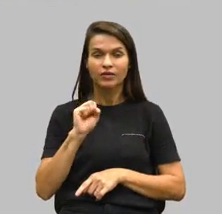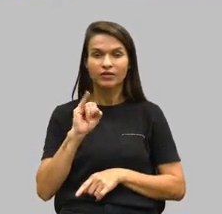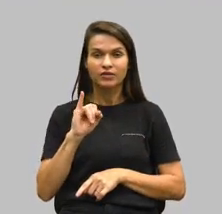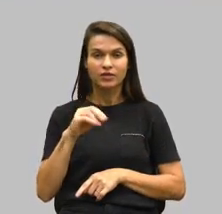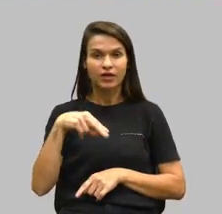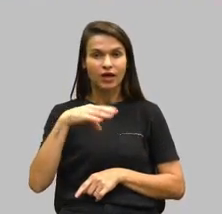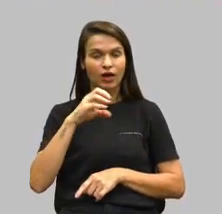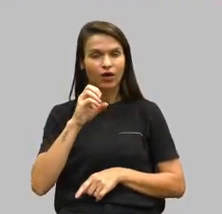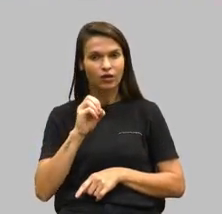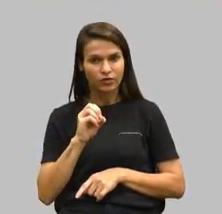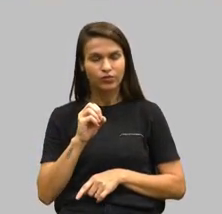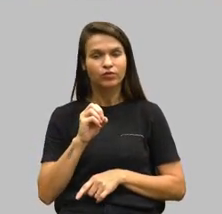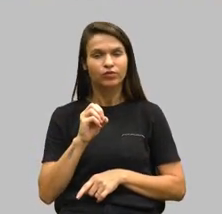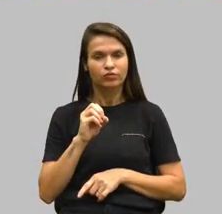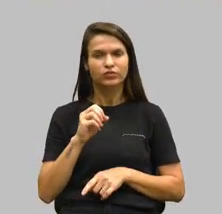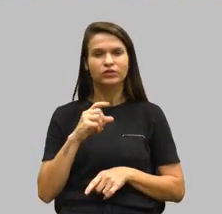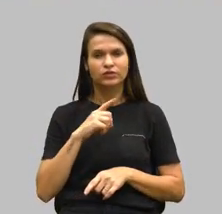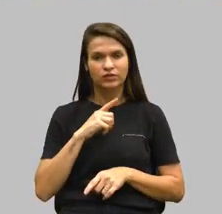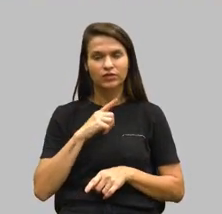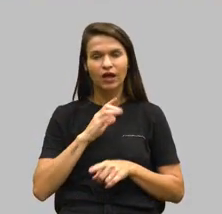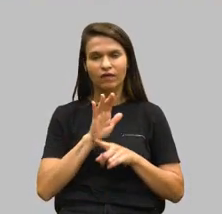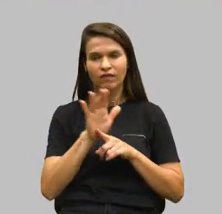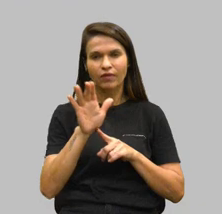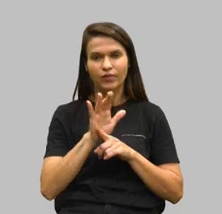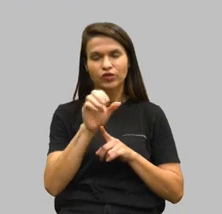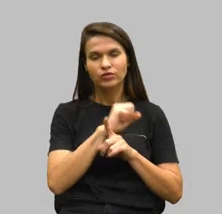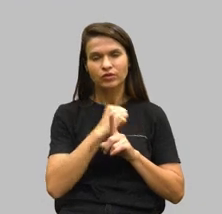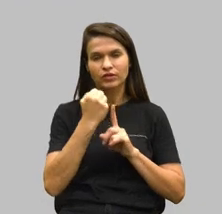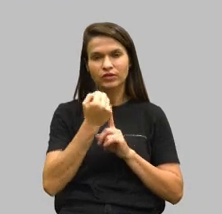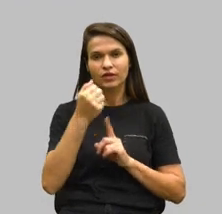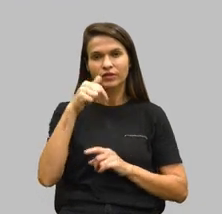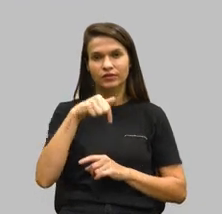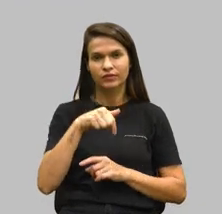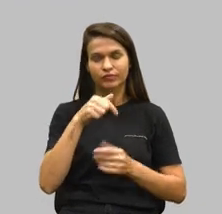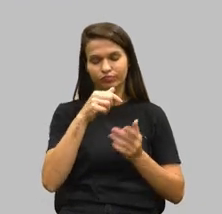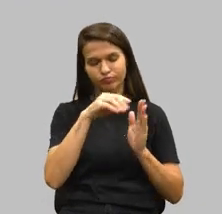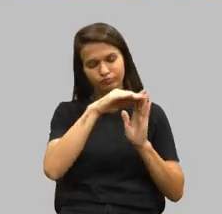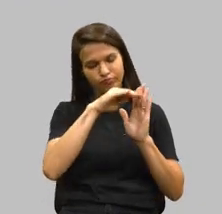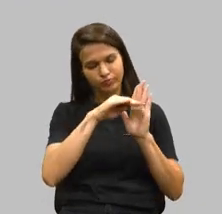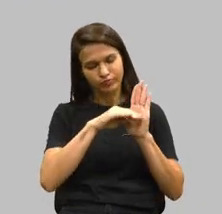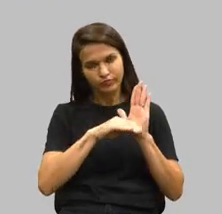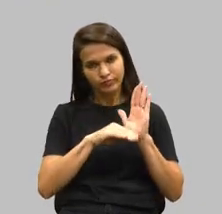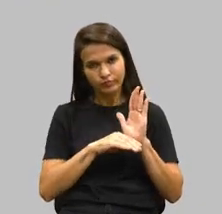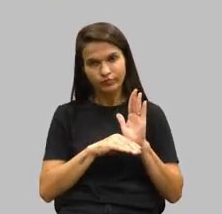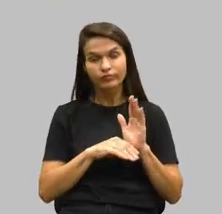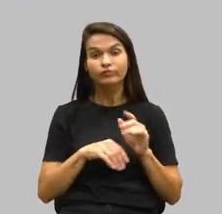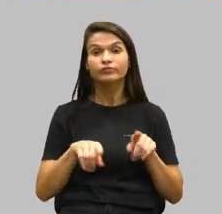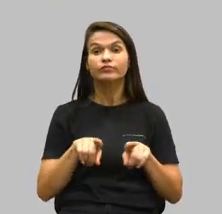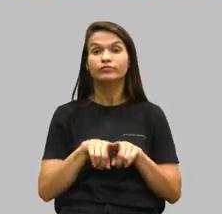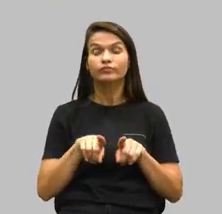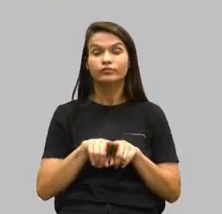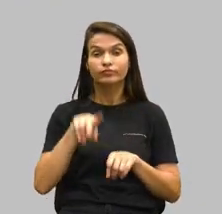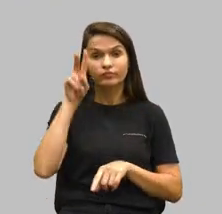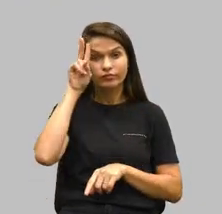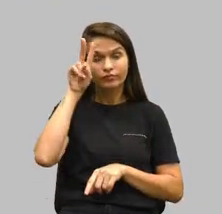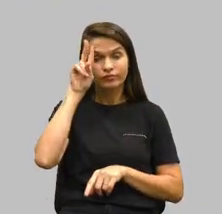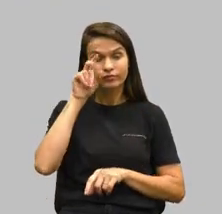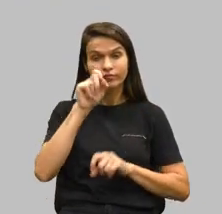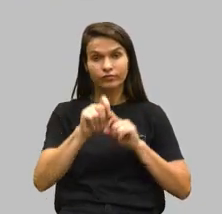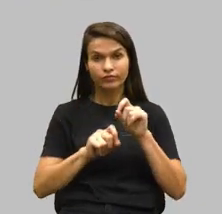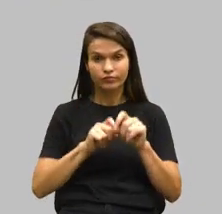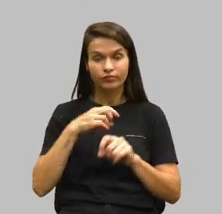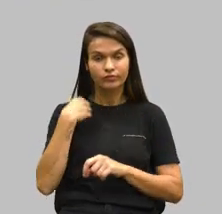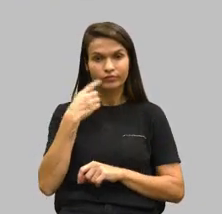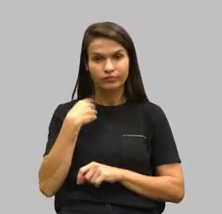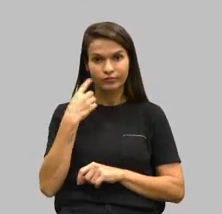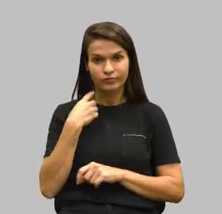eh demandas sociais aqui e também não posso deixar de falar eh deputada Ana Paula